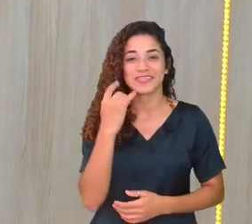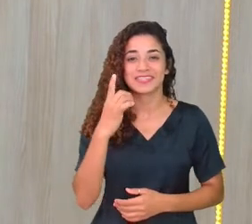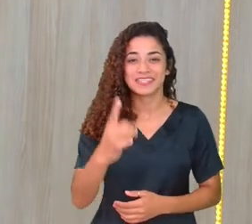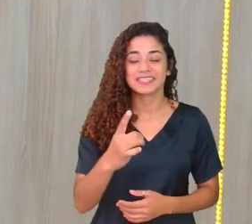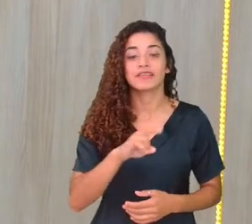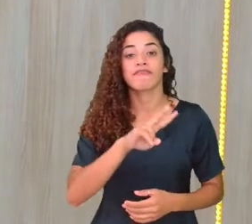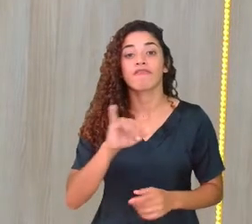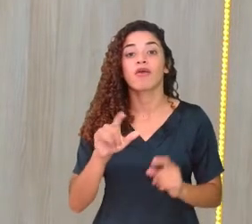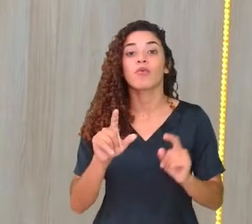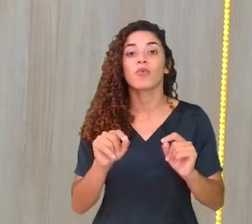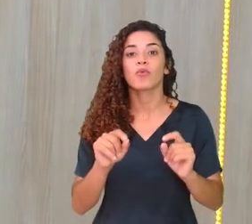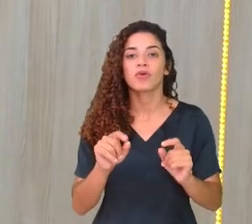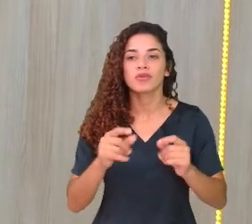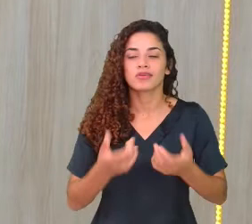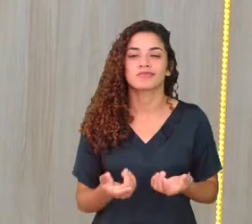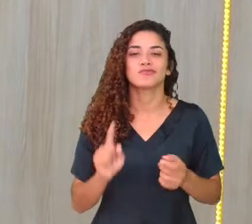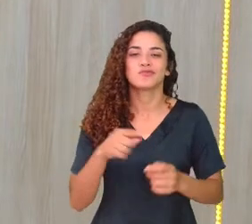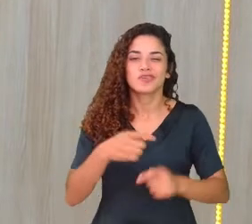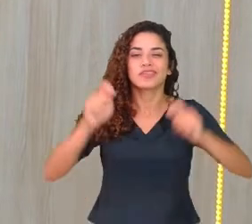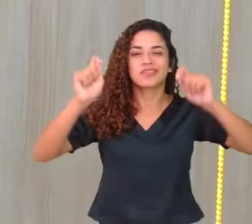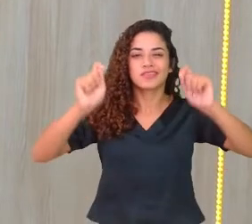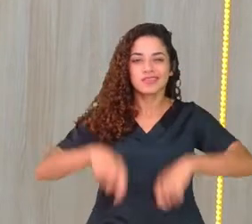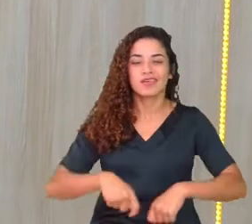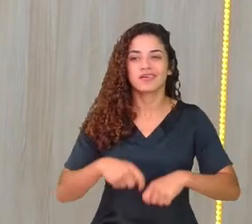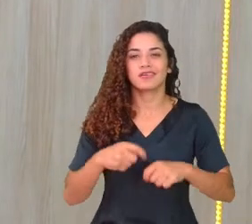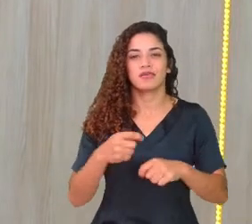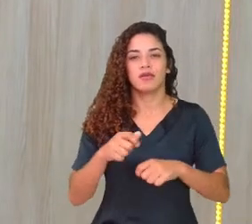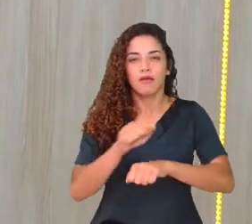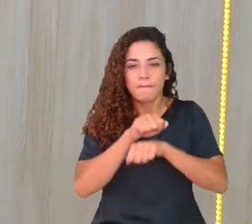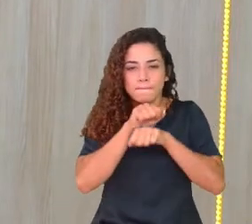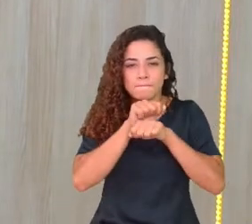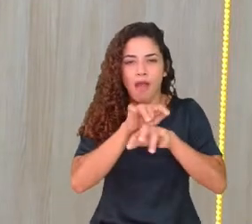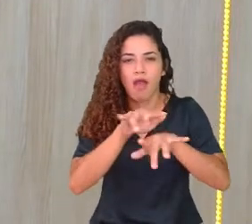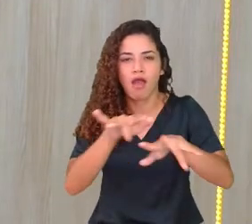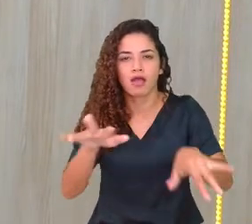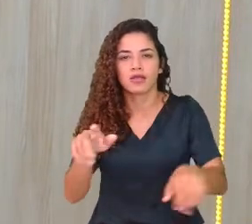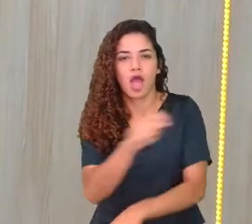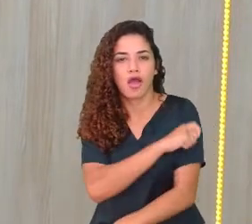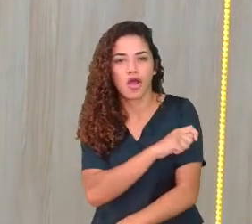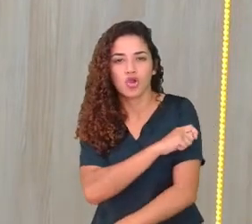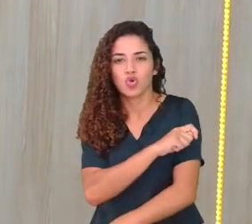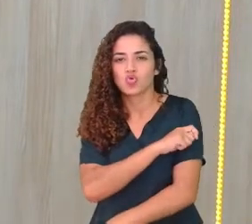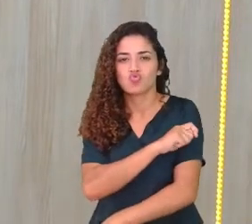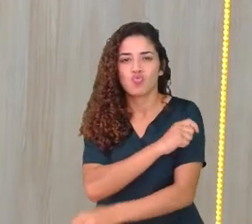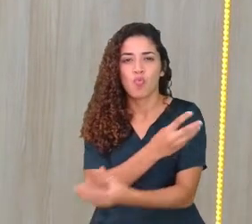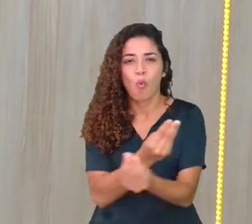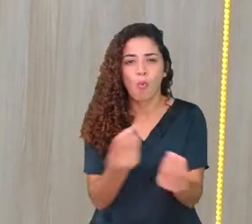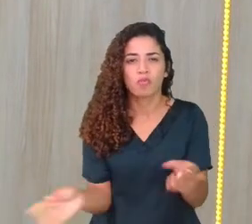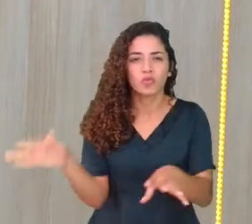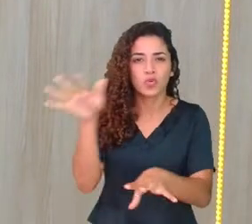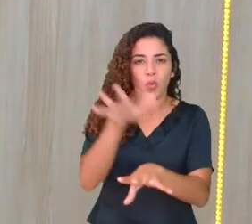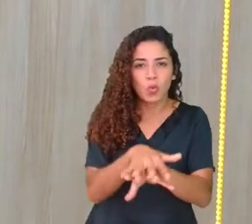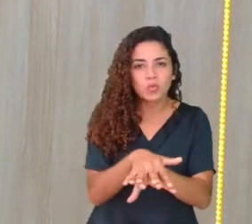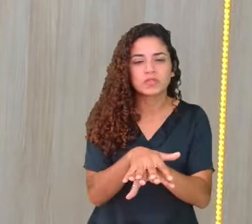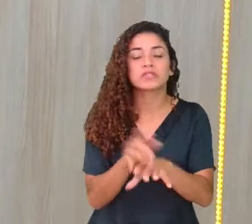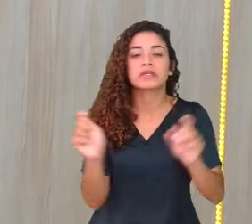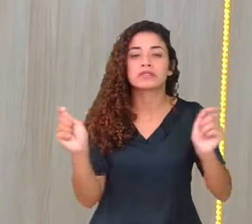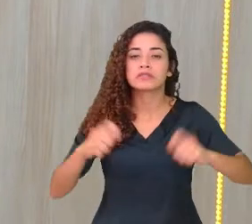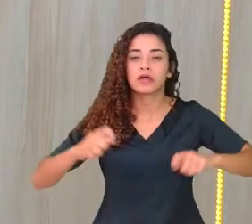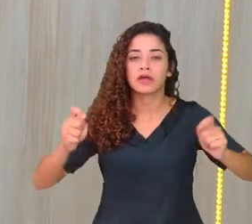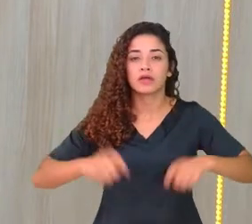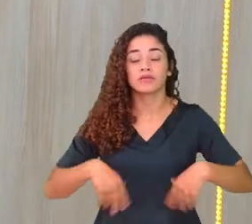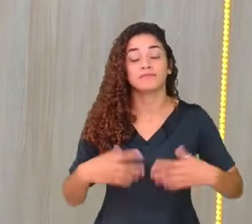vai conosco aí para que nós possamos atingir mais estudantes, essa questão da inclusão, não é?